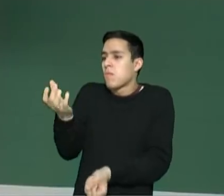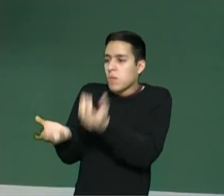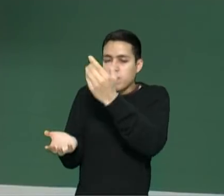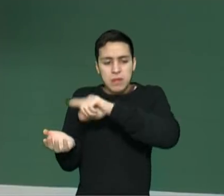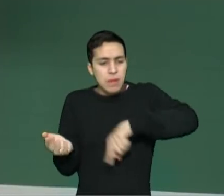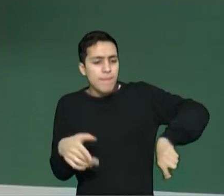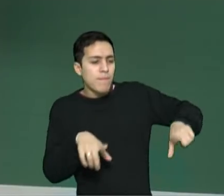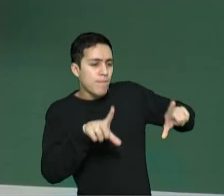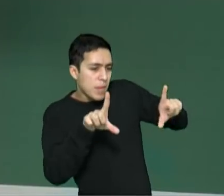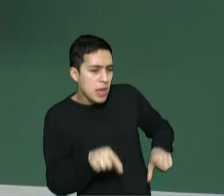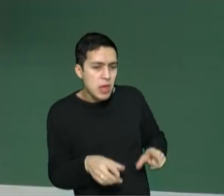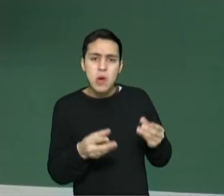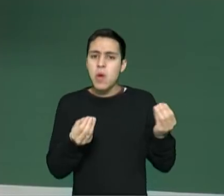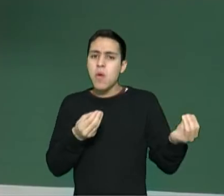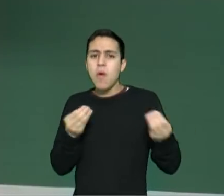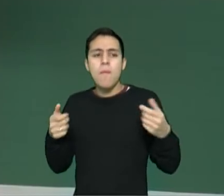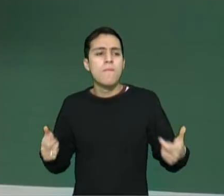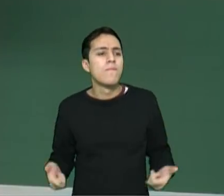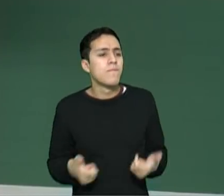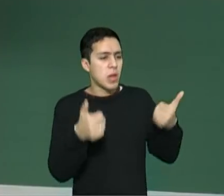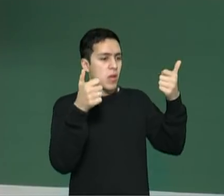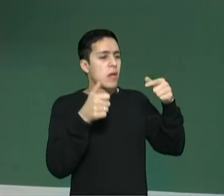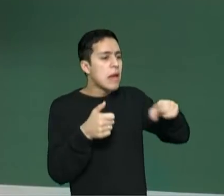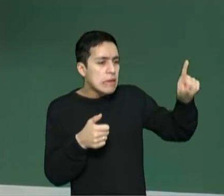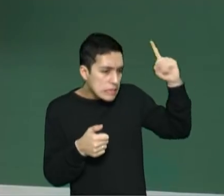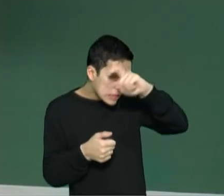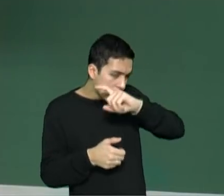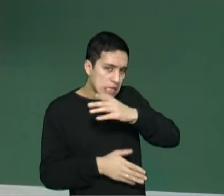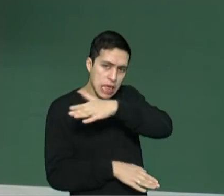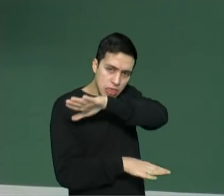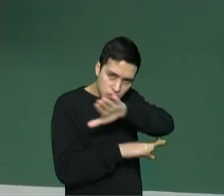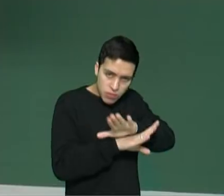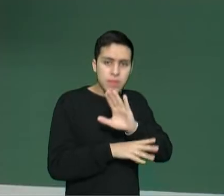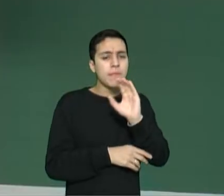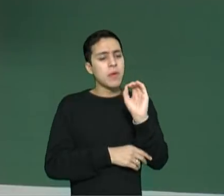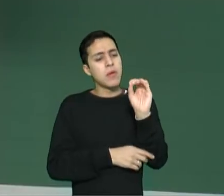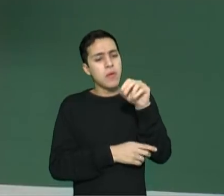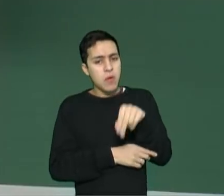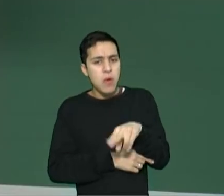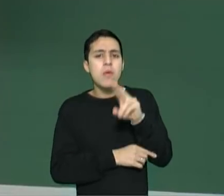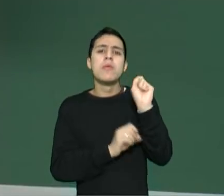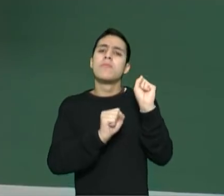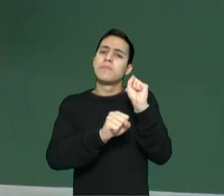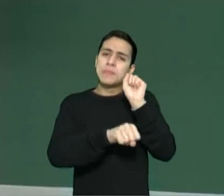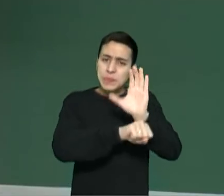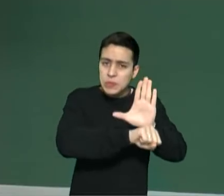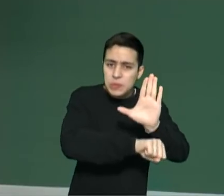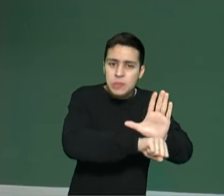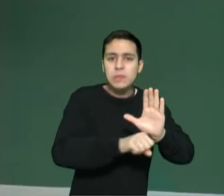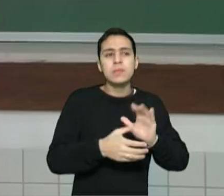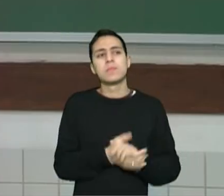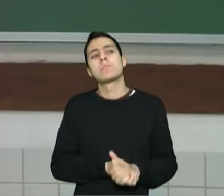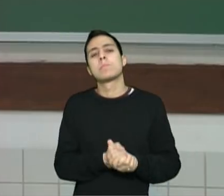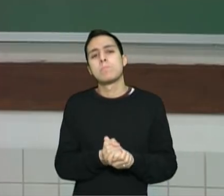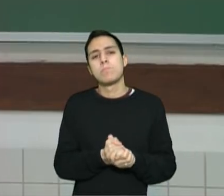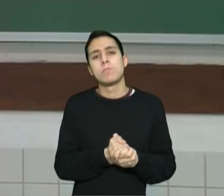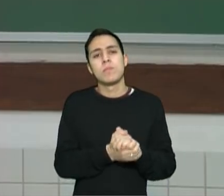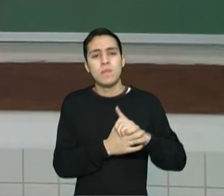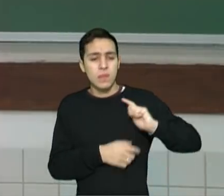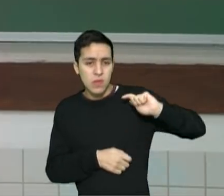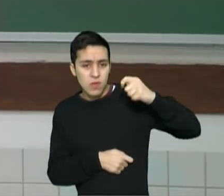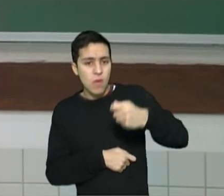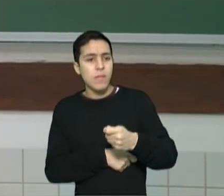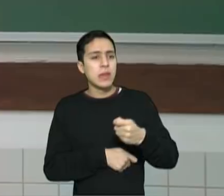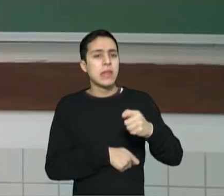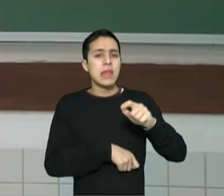menos. Vamos melhorar a tecnologia dos que têm mais dificuldade. A ONU também pode intervir nesse sentido. Na questão do